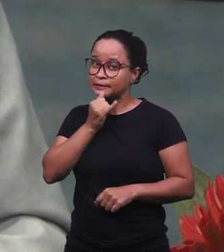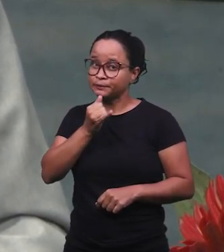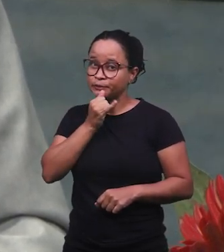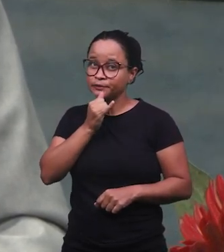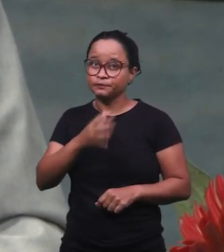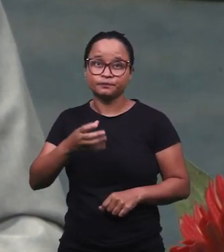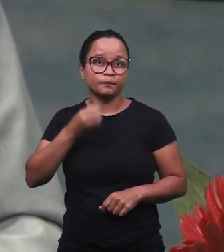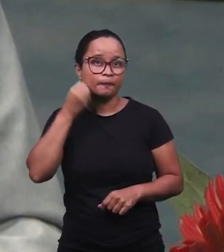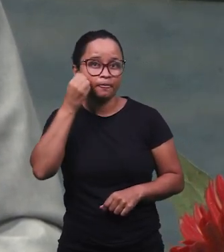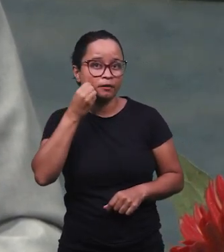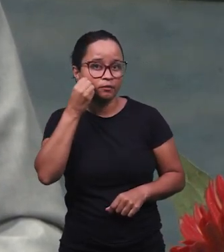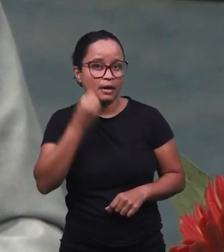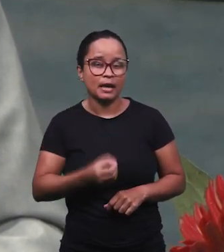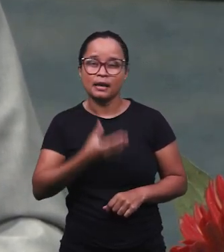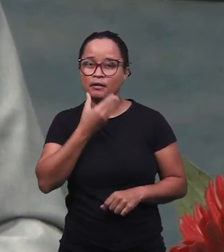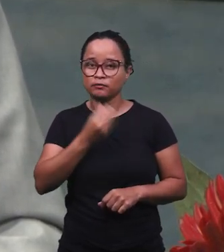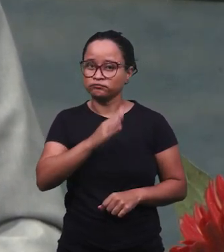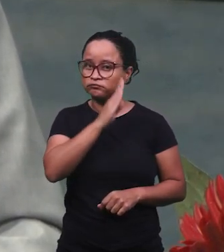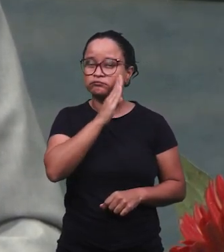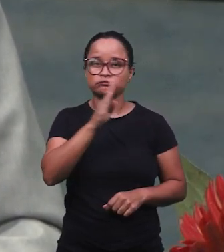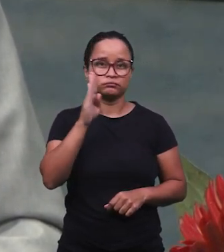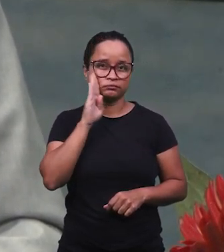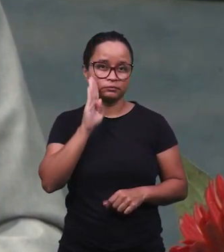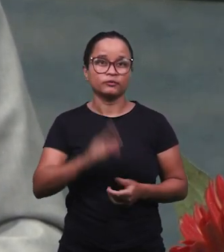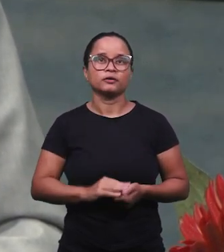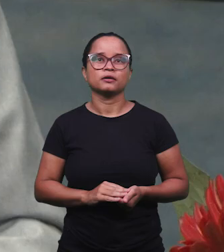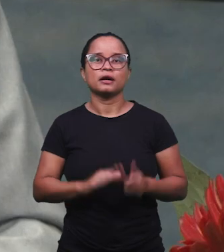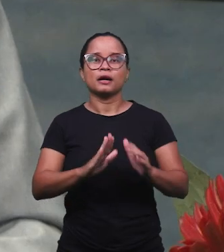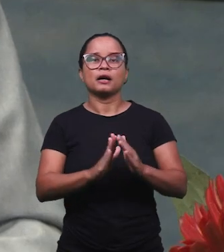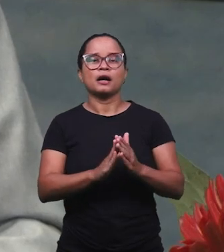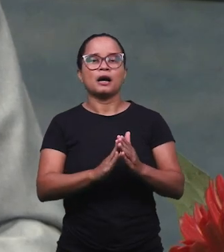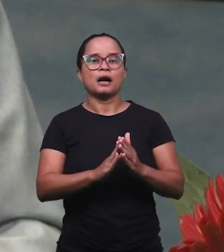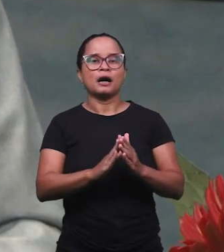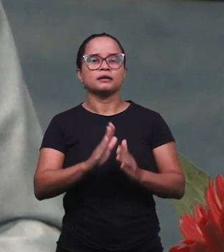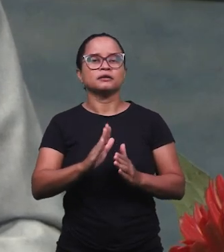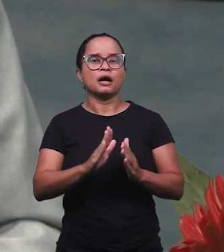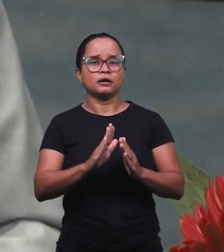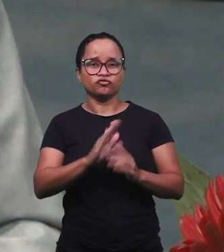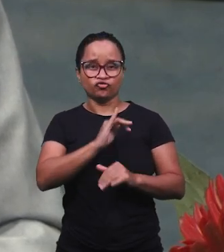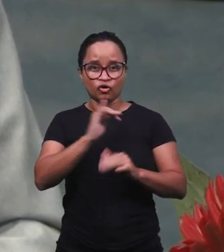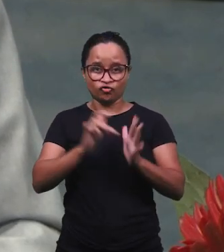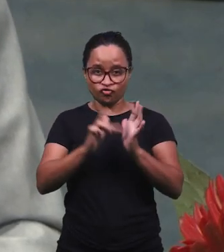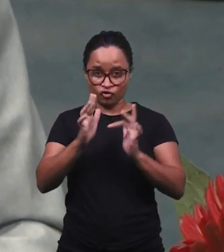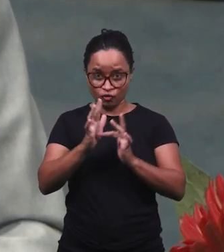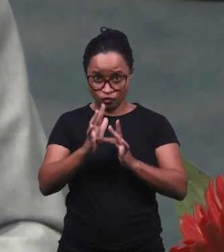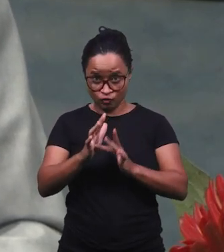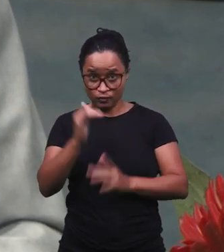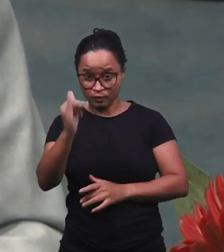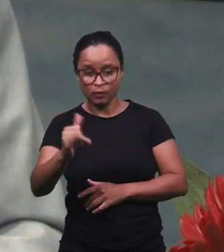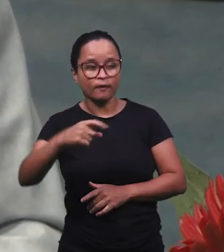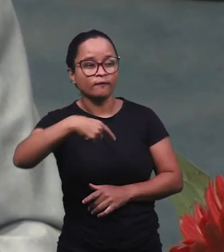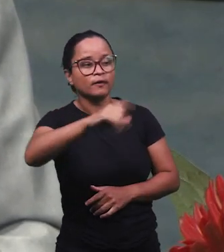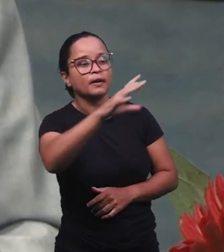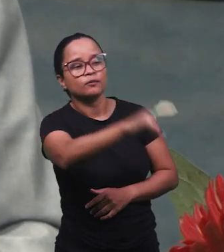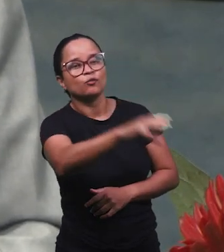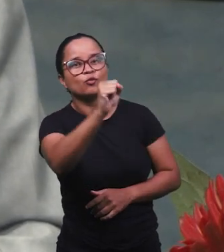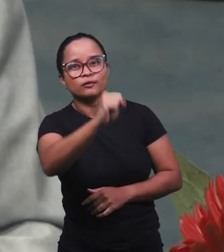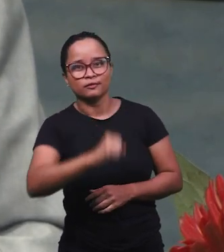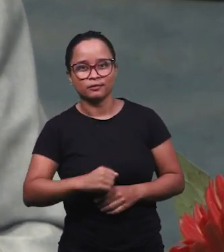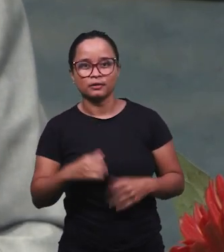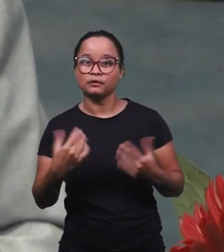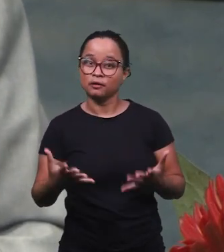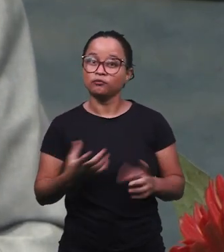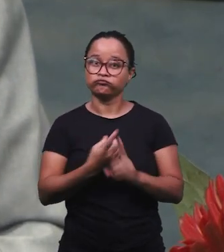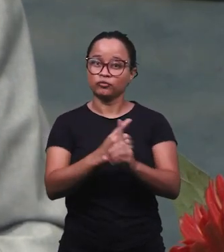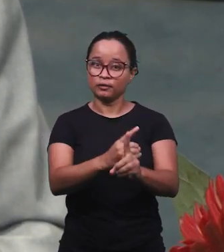exemplo disso a experiência de Bartimeu, né? A palavra de Jesus para os discípulos foi ir de buscar. Os